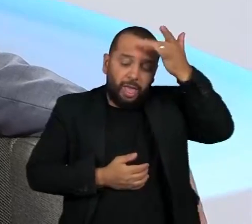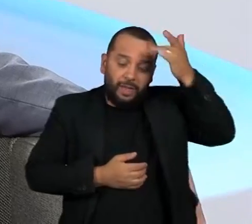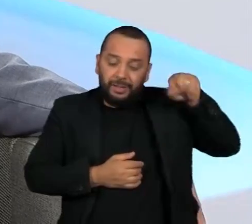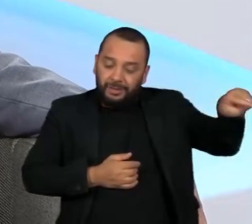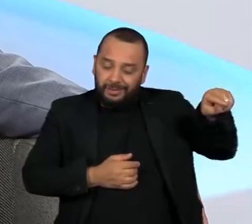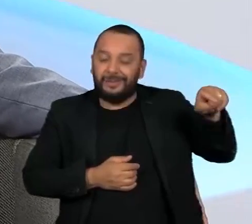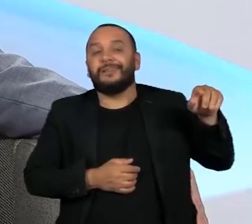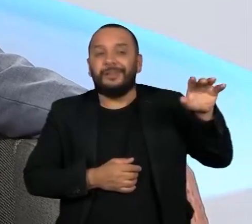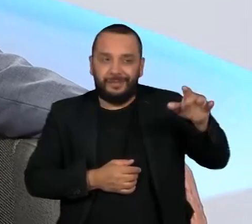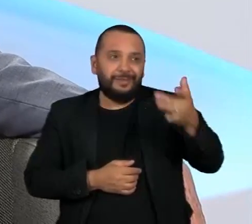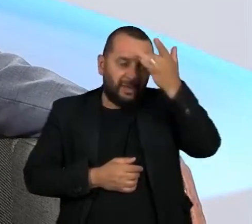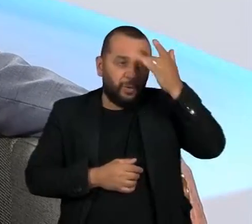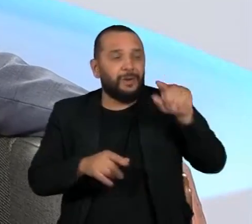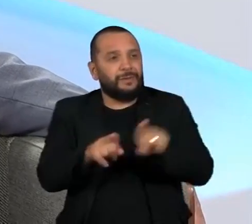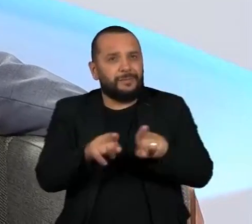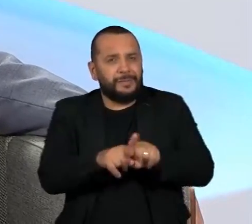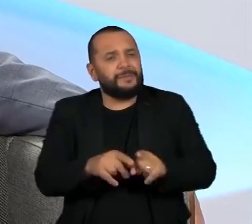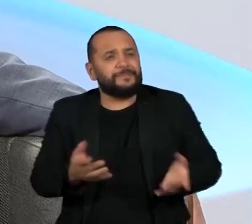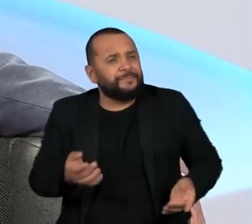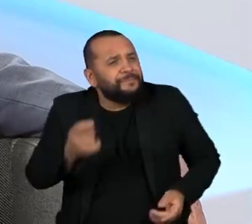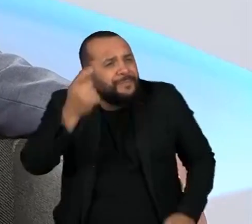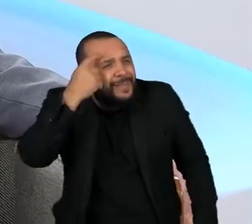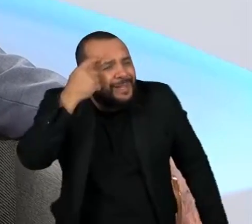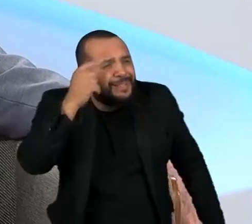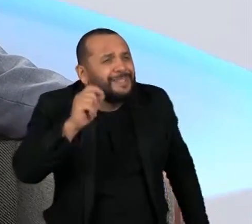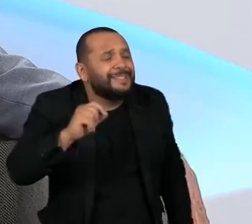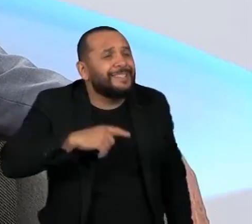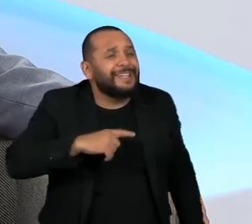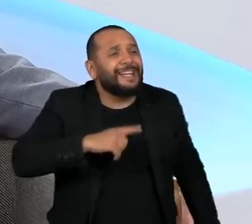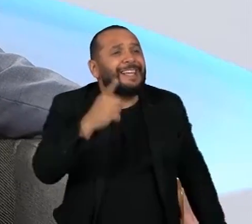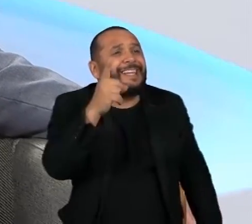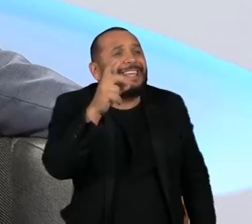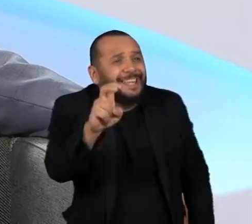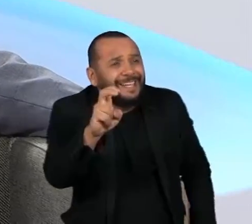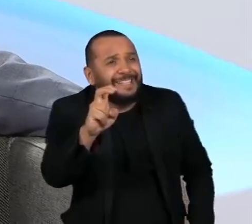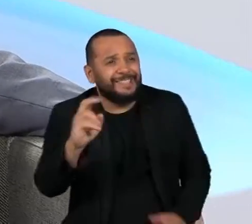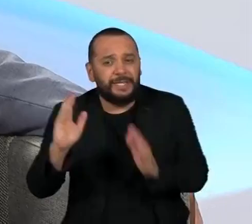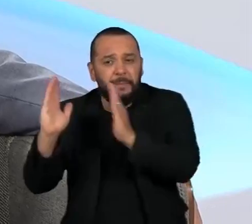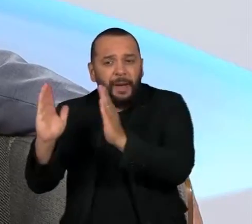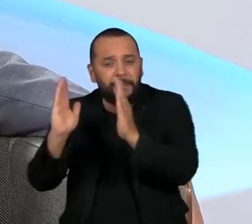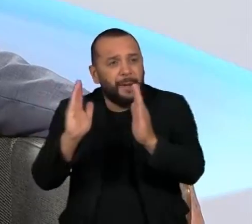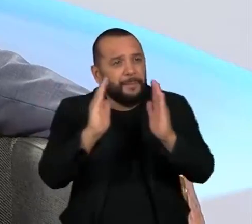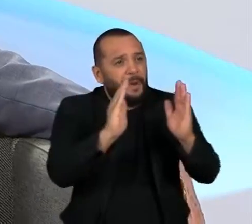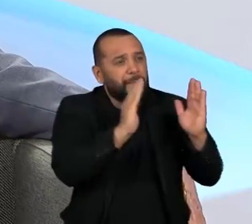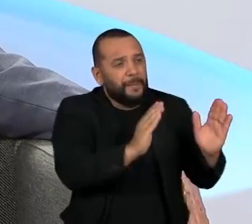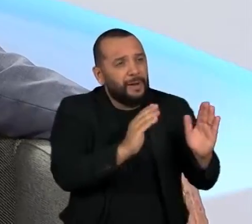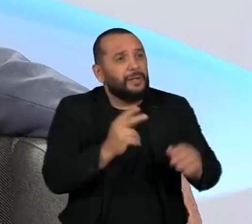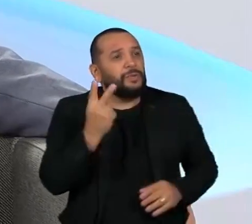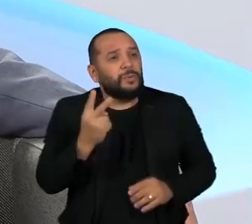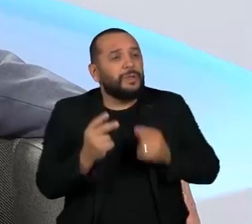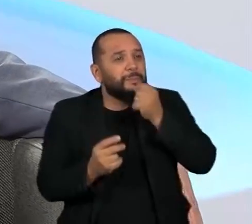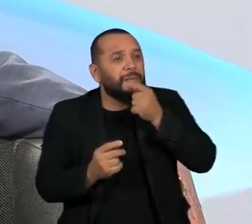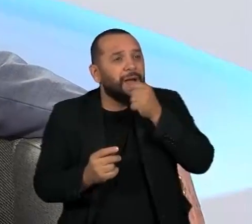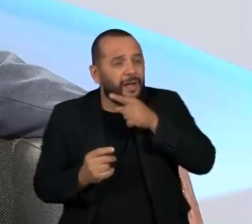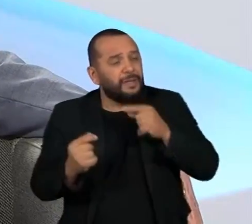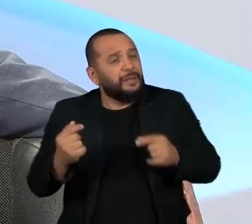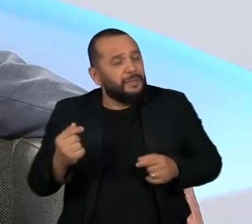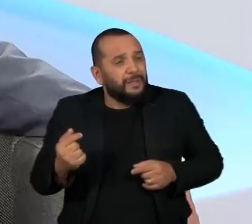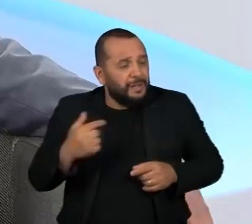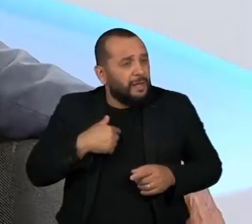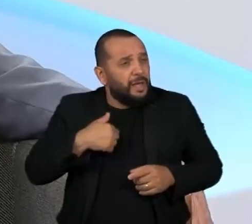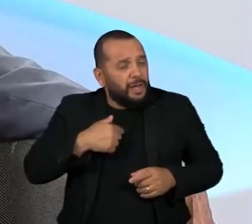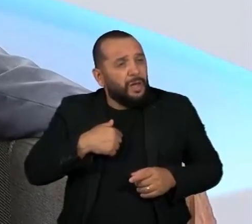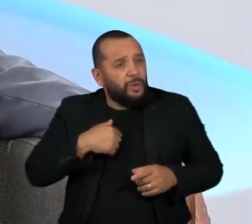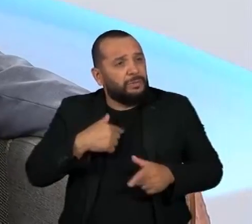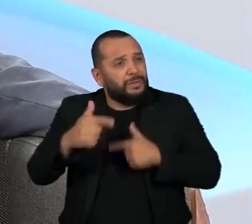chego são 15 quadros do programa duas piadas e três e quatro eu entro nos 13